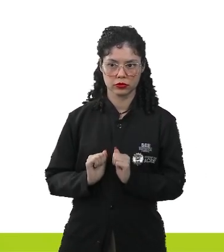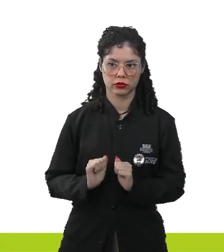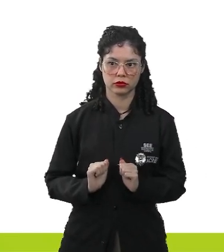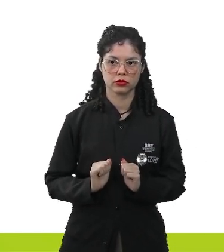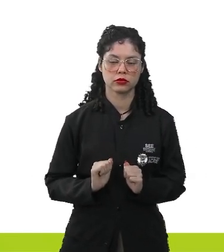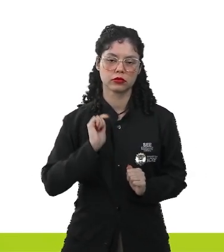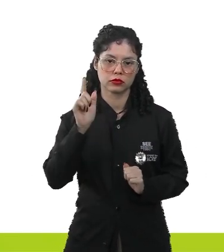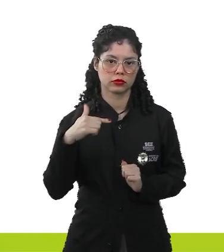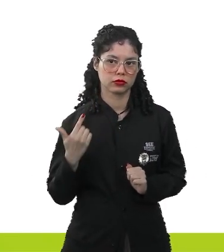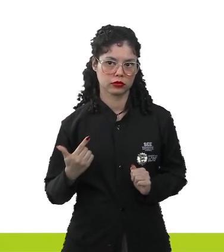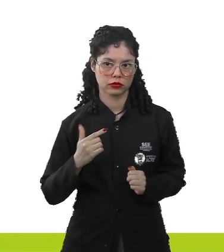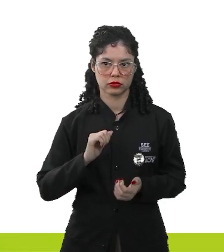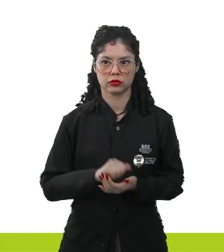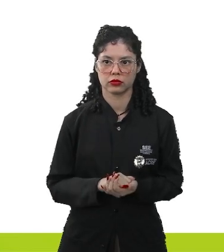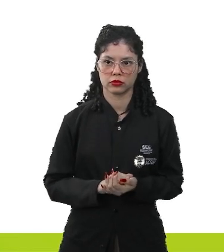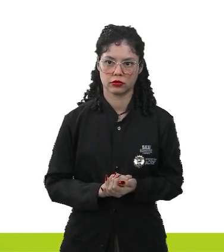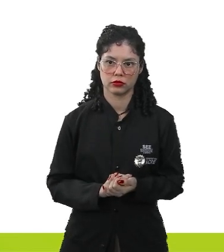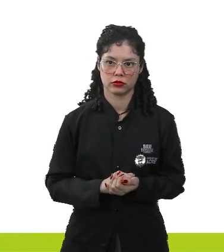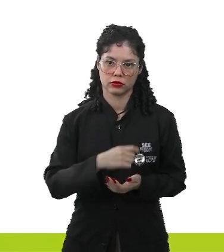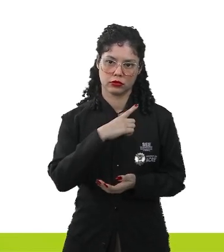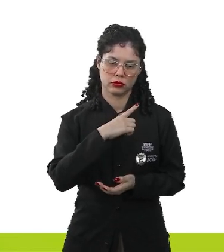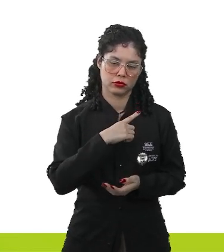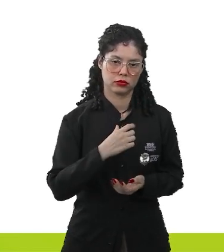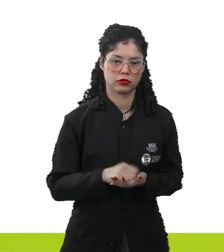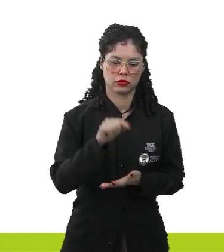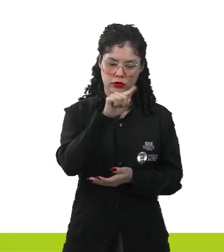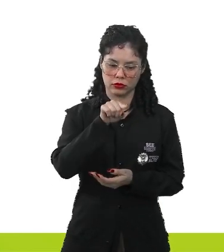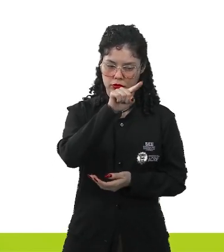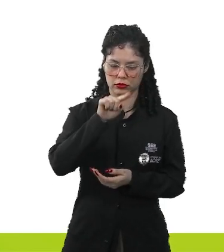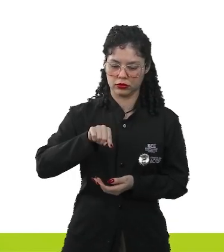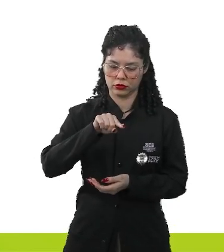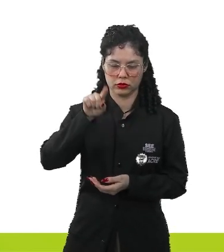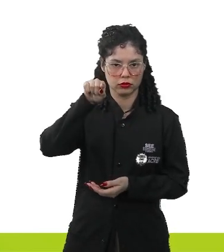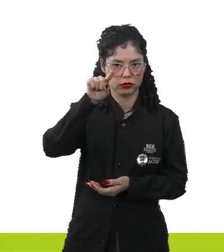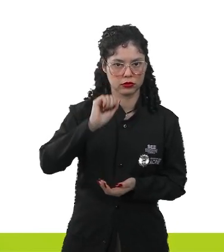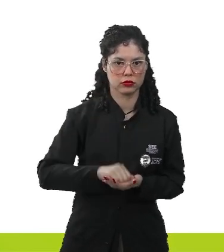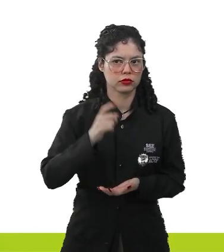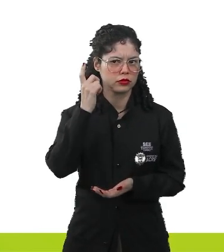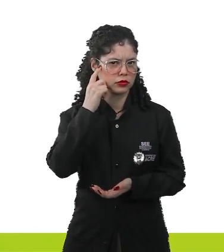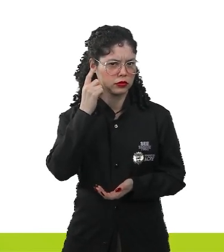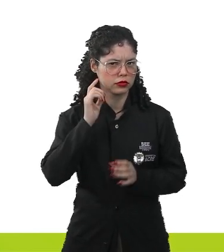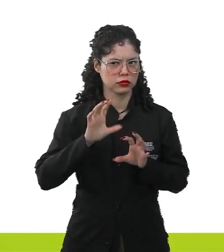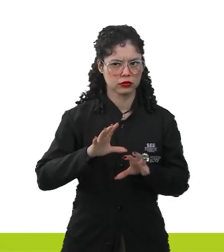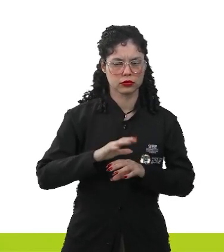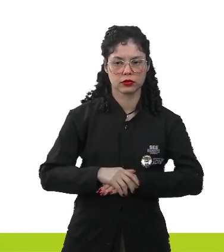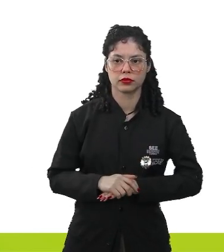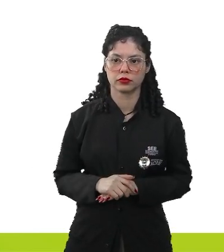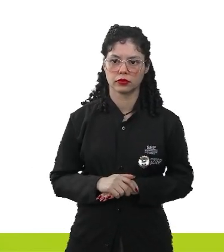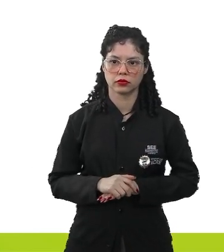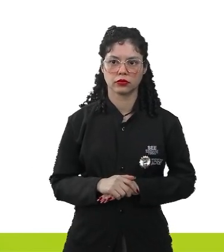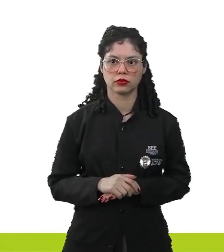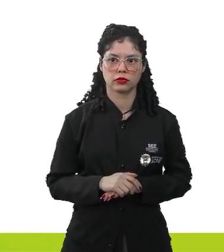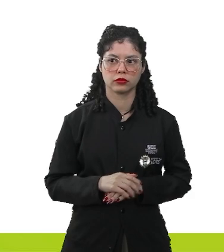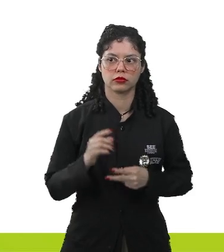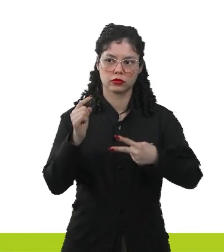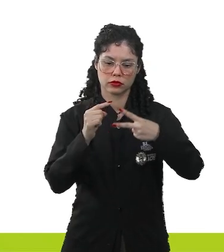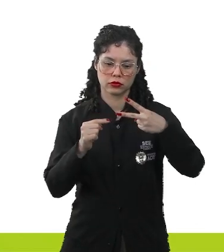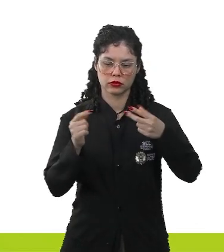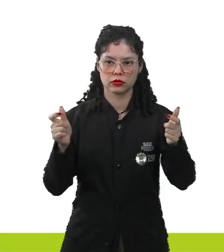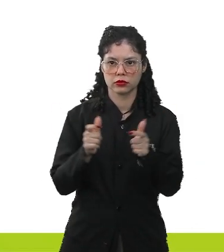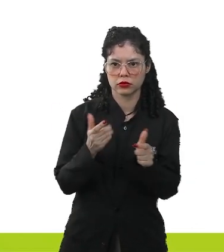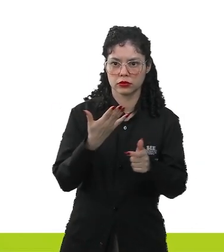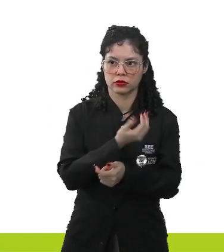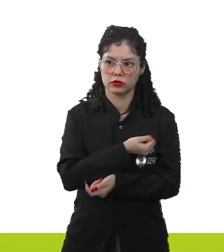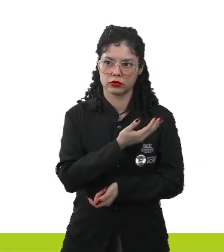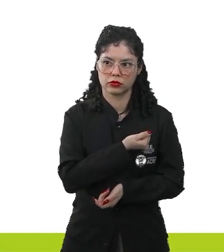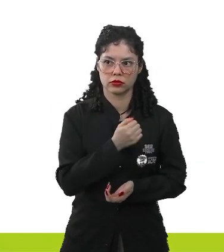nas outras partes, onde estão as outras bolinhas. Vamos pensar comigo aqui. Os 2 menores